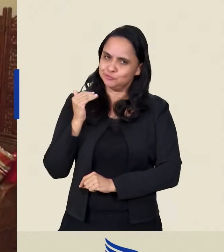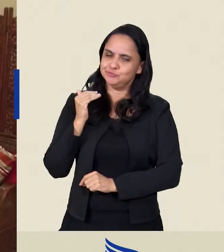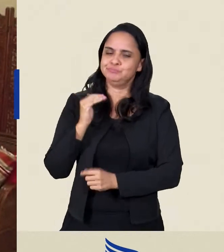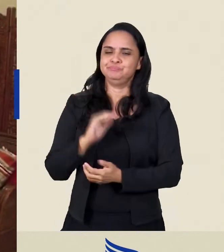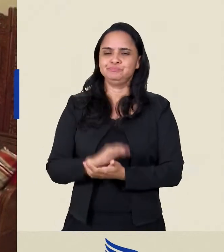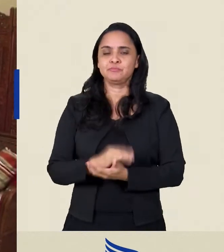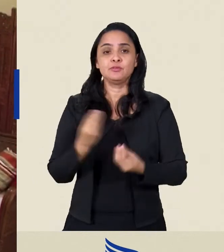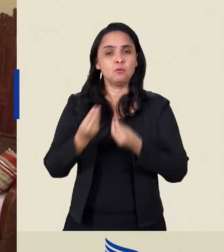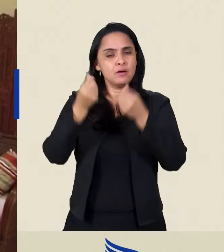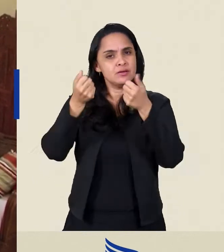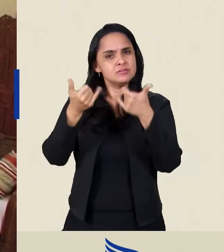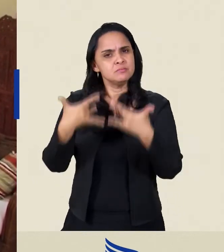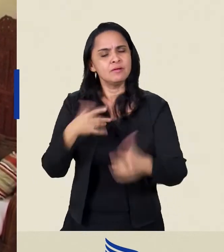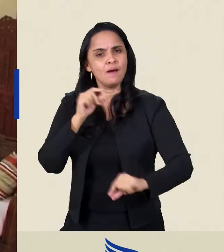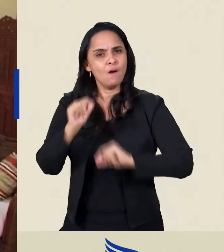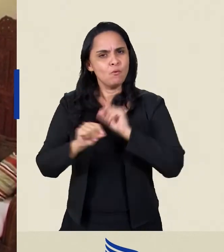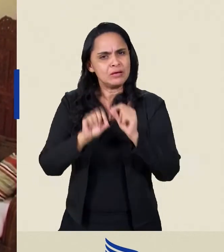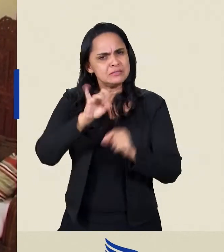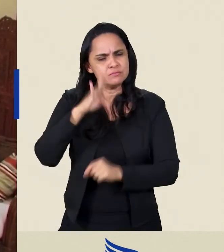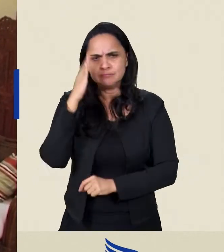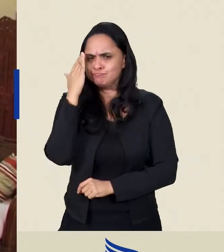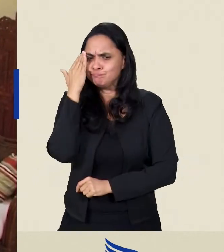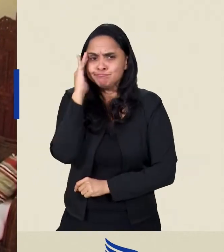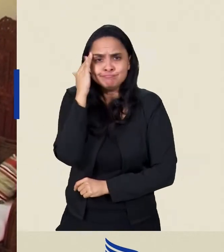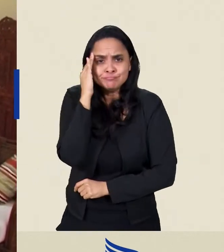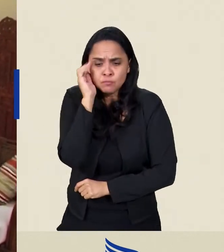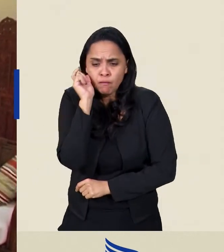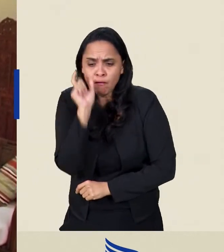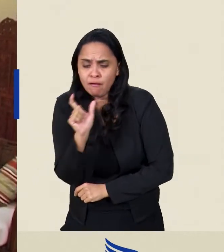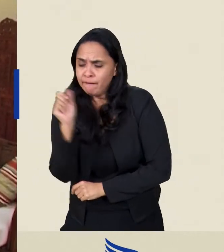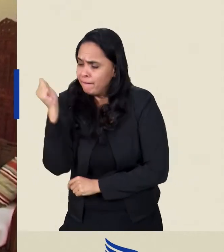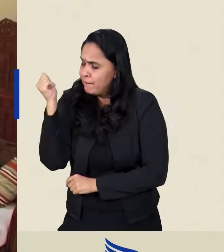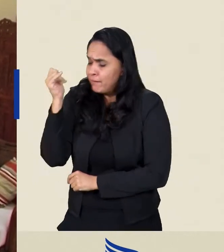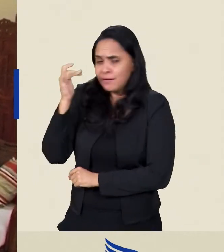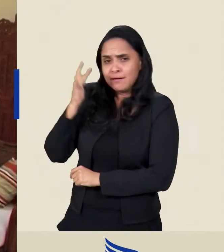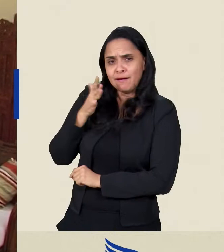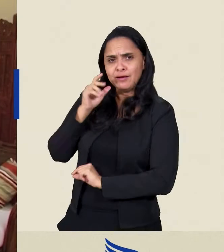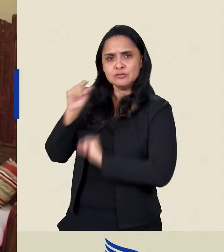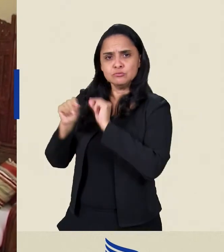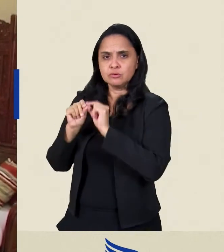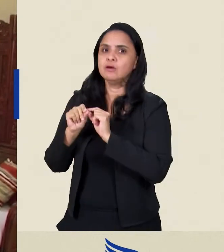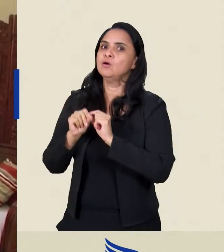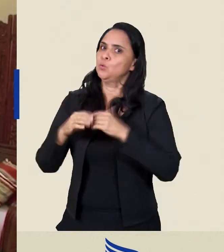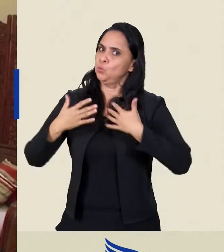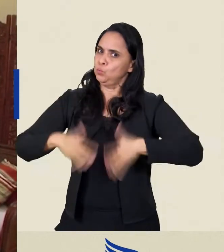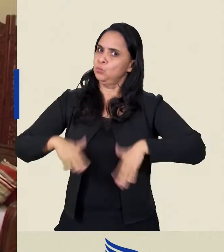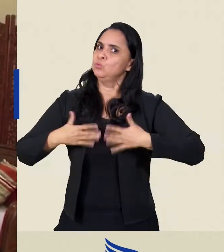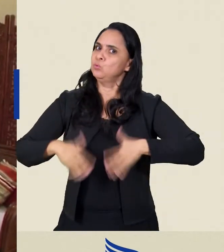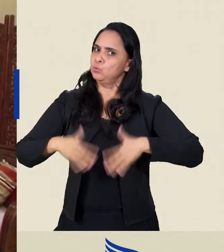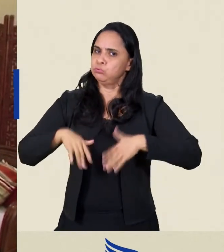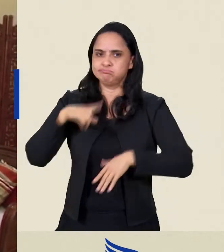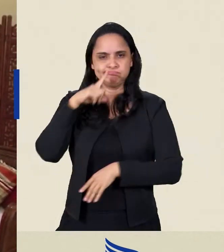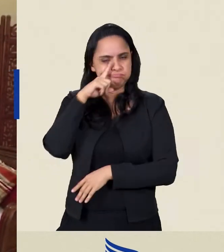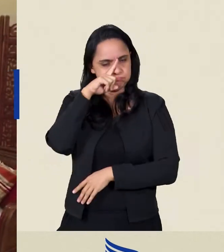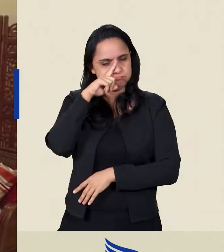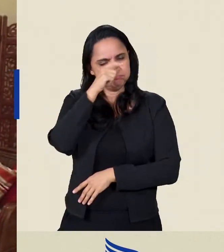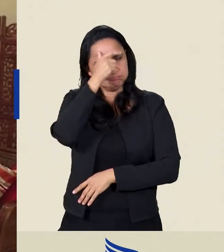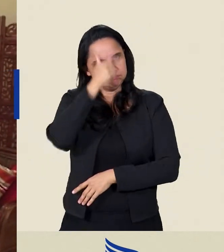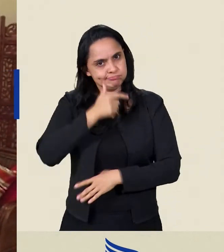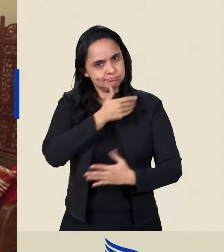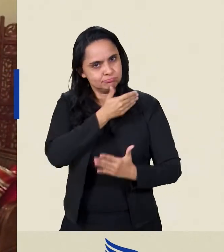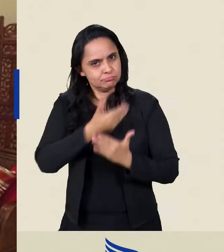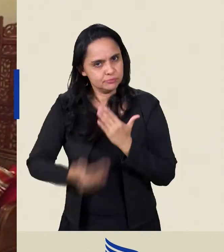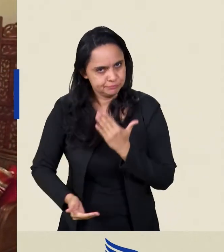má compreensão dessa expressão pode ser até fatal para a alma humana. Infelizmente, milhões de pessoas